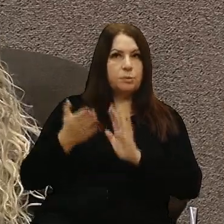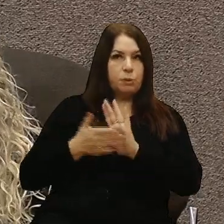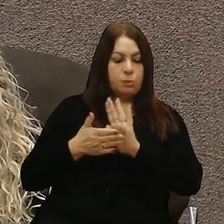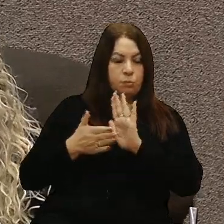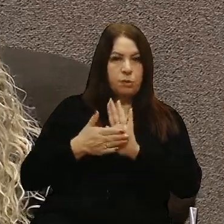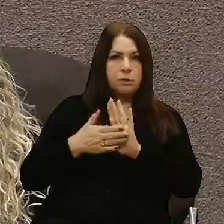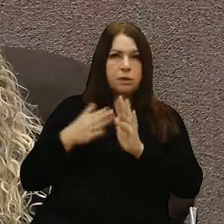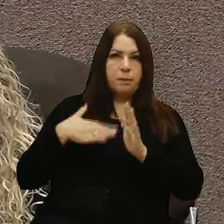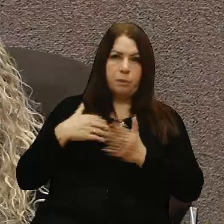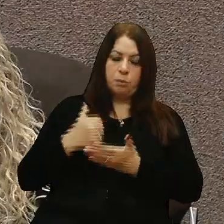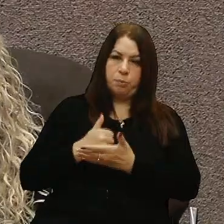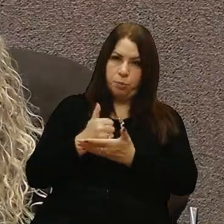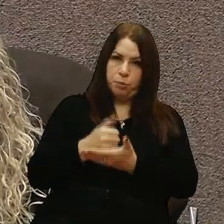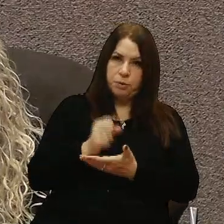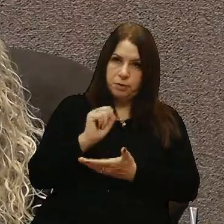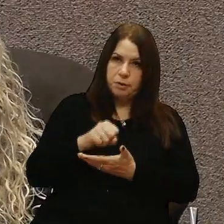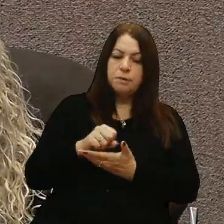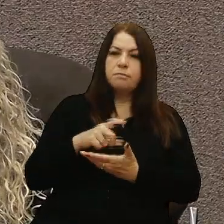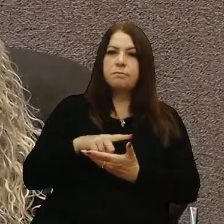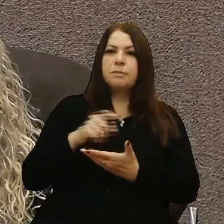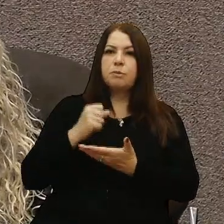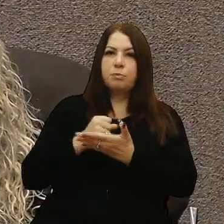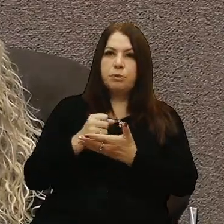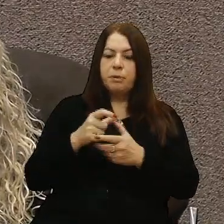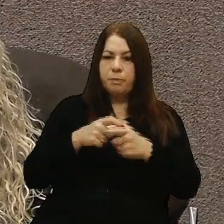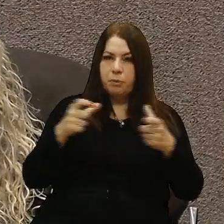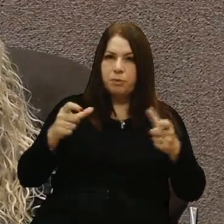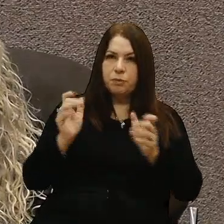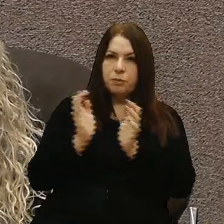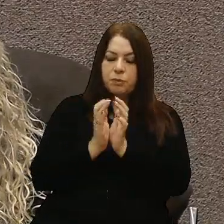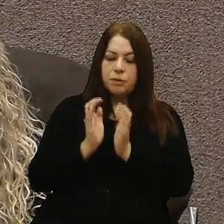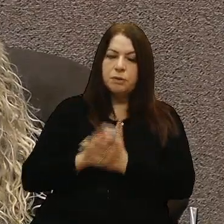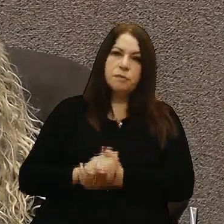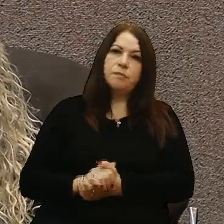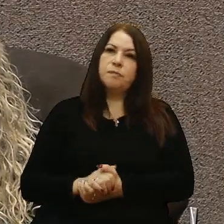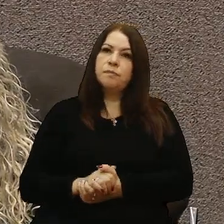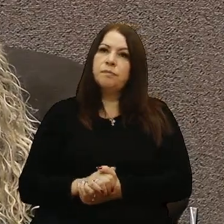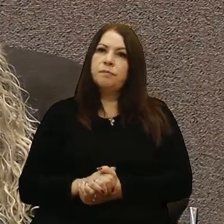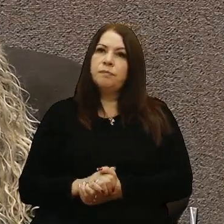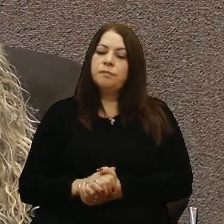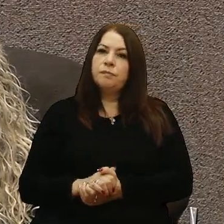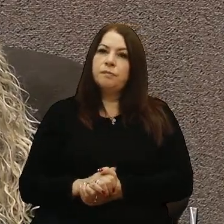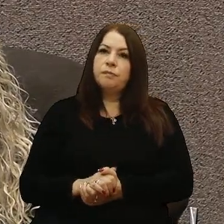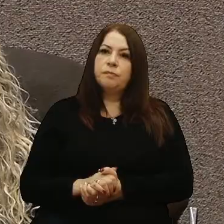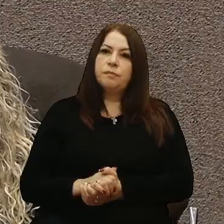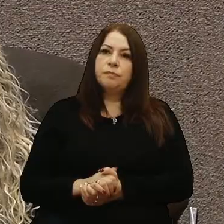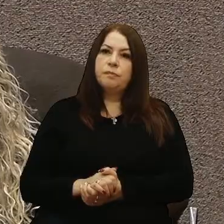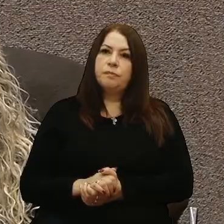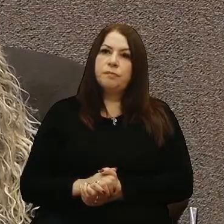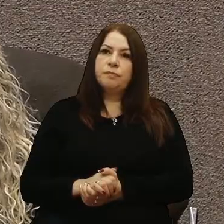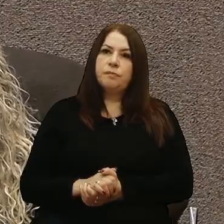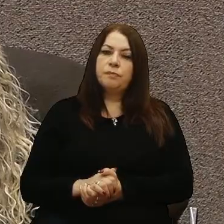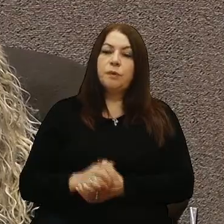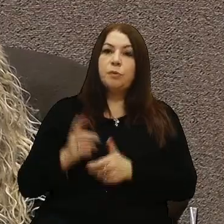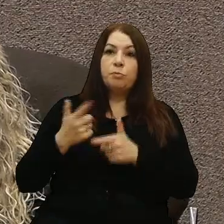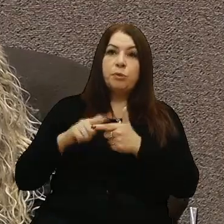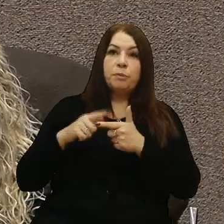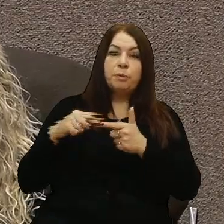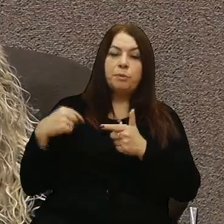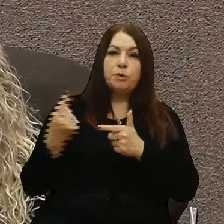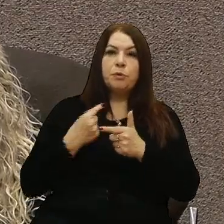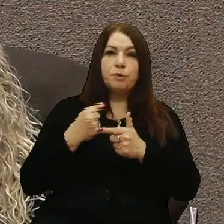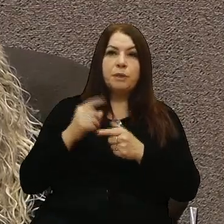tem o meu apoio, garanto que tem o apoio da maioria dos colegas, mas o problema nosso